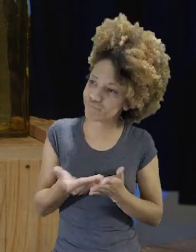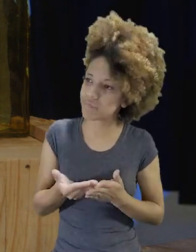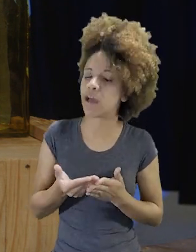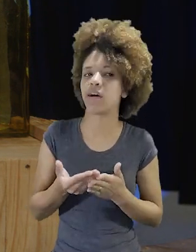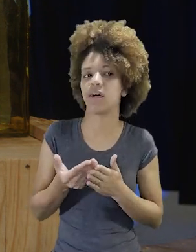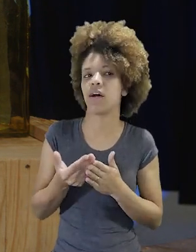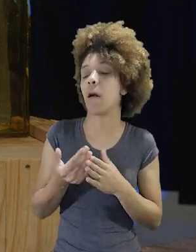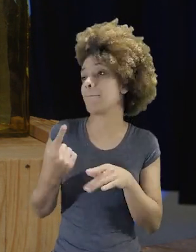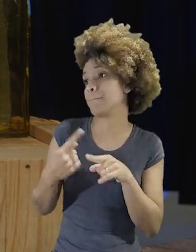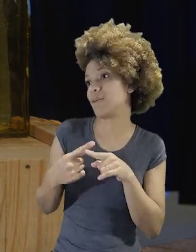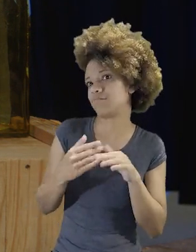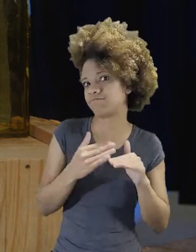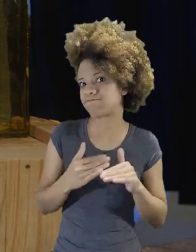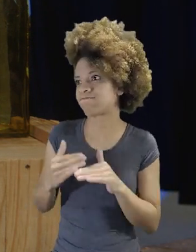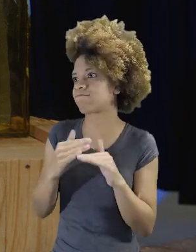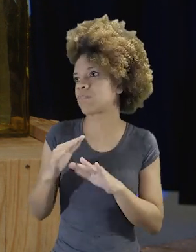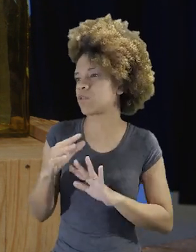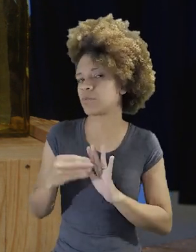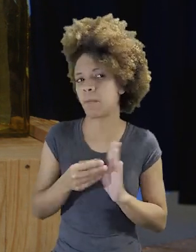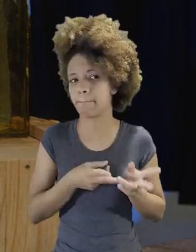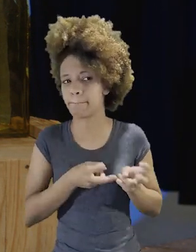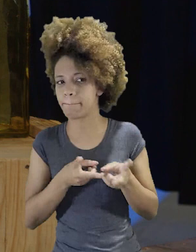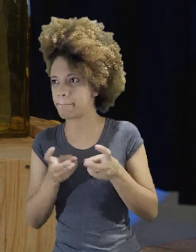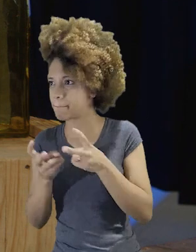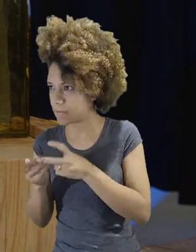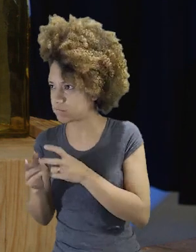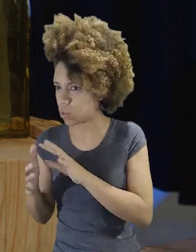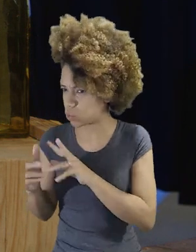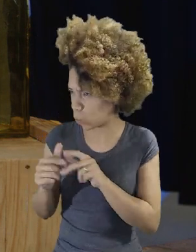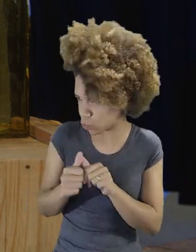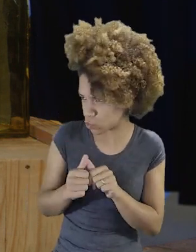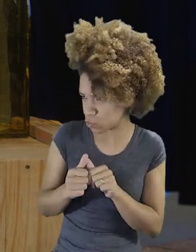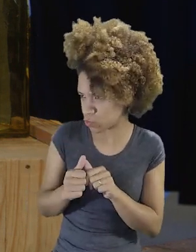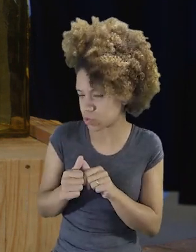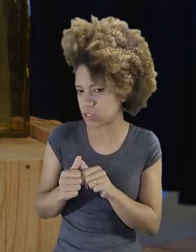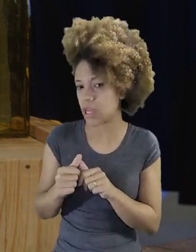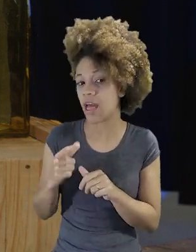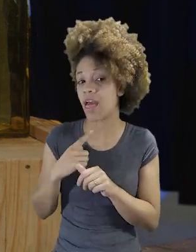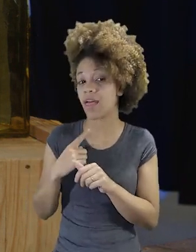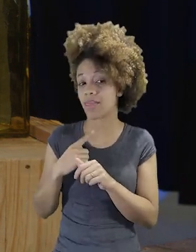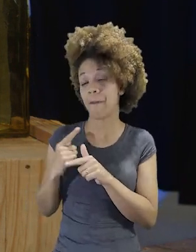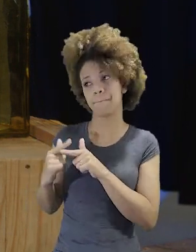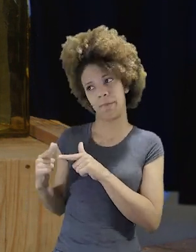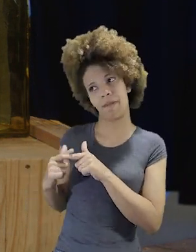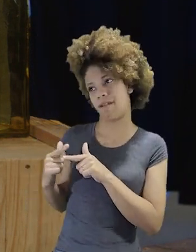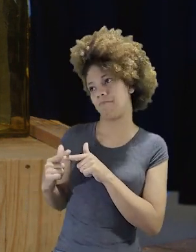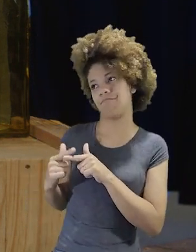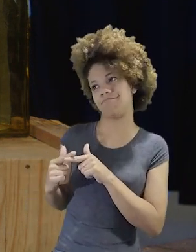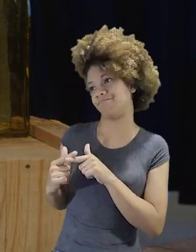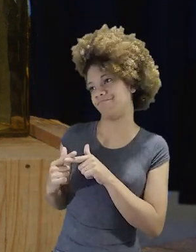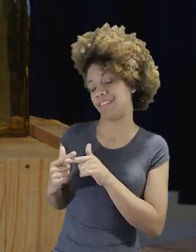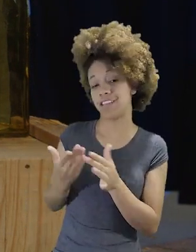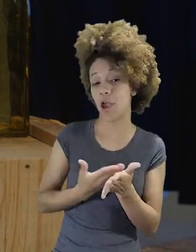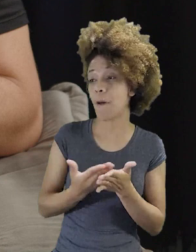começando a nivelar porque acho que todo mundo foi percebendo né que todo mundo tem Teto